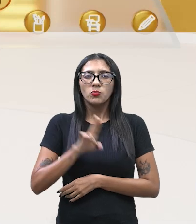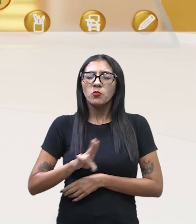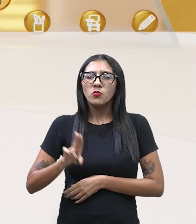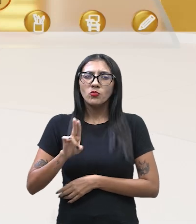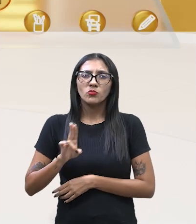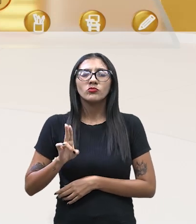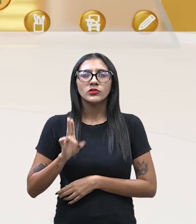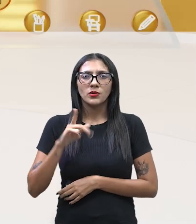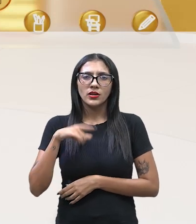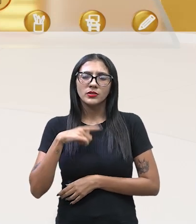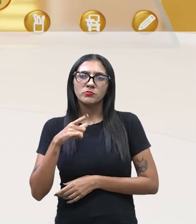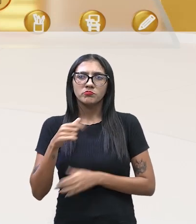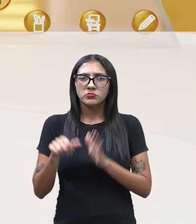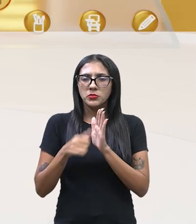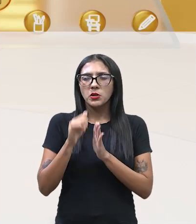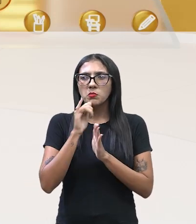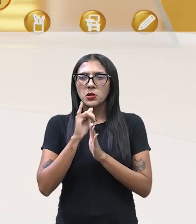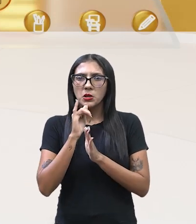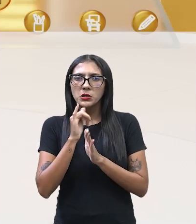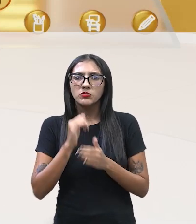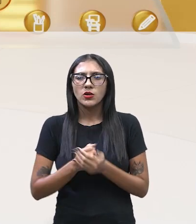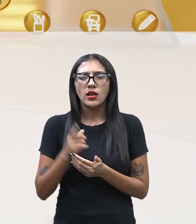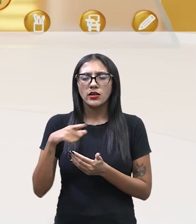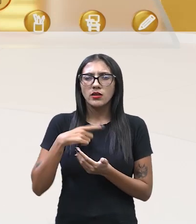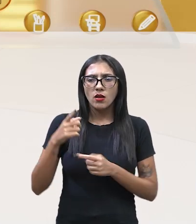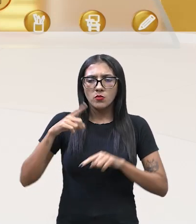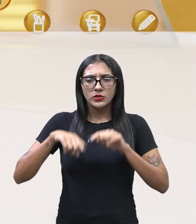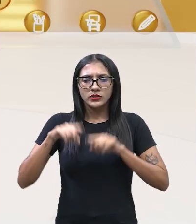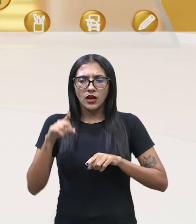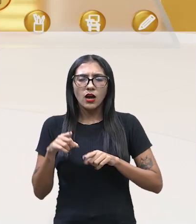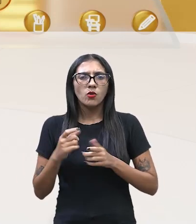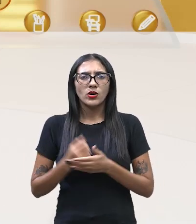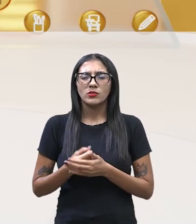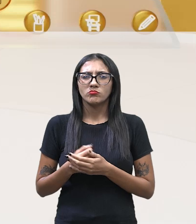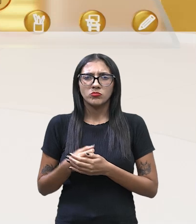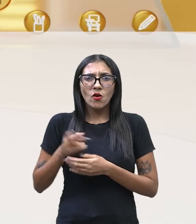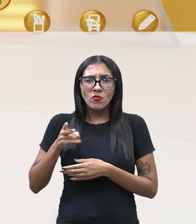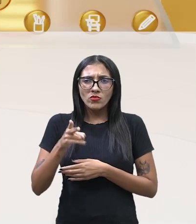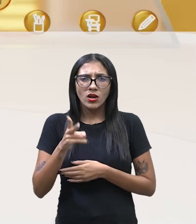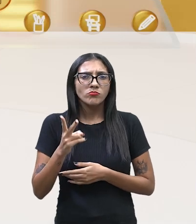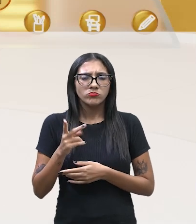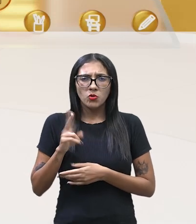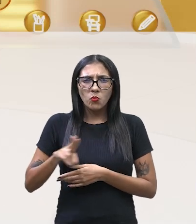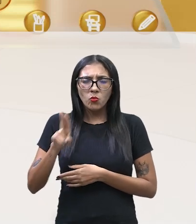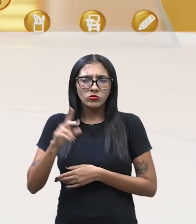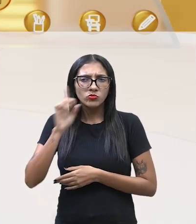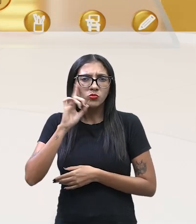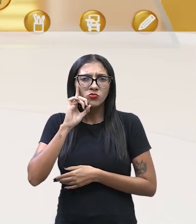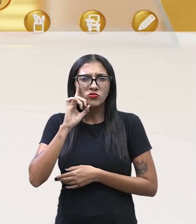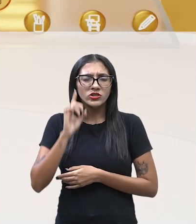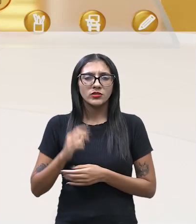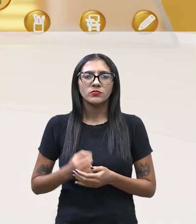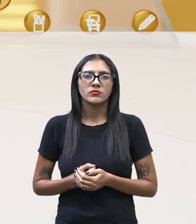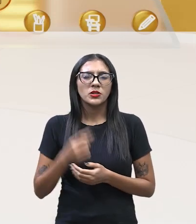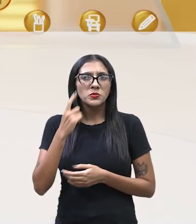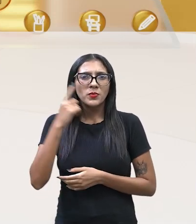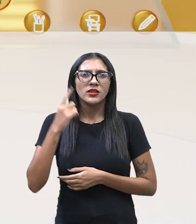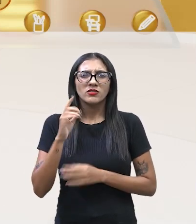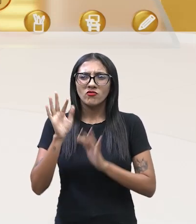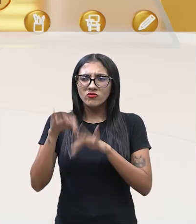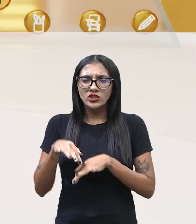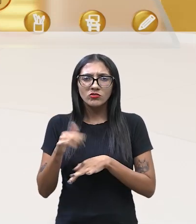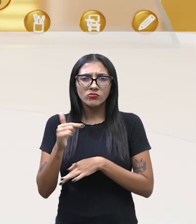que no primeiro momento parece ser um recurso aí que não acaba nunca, mas a gente não dá aquela atenção devida